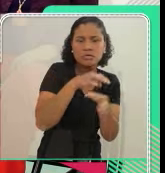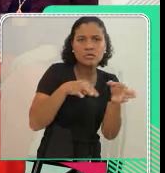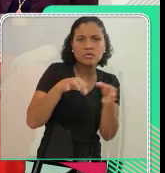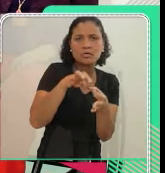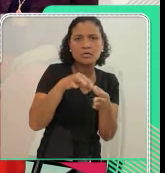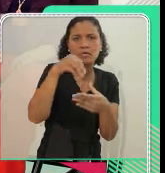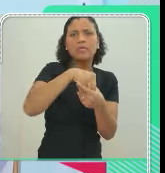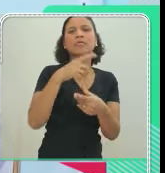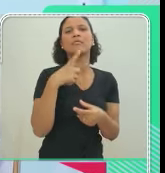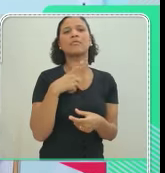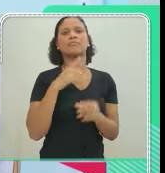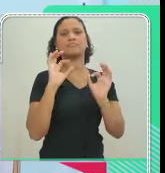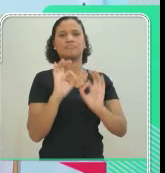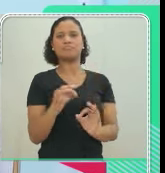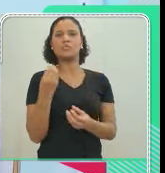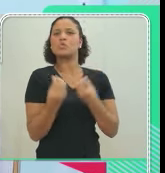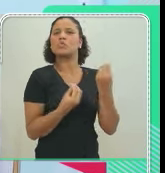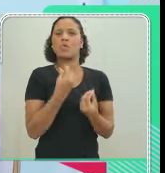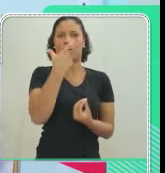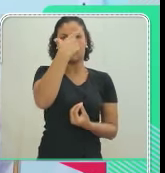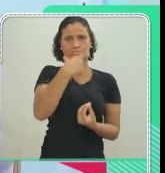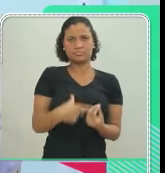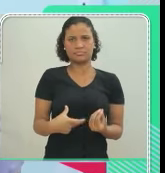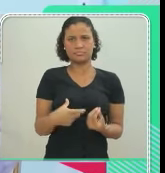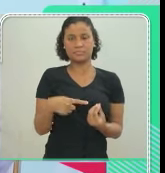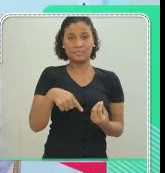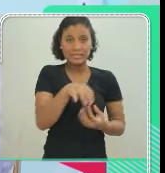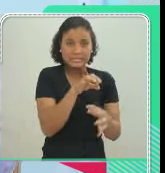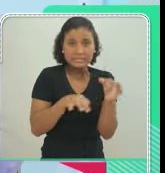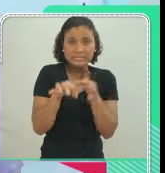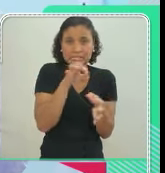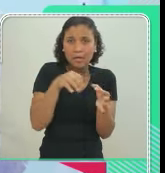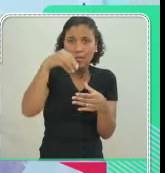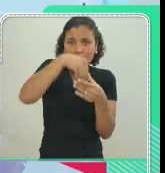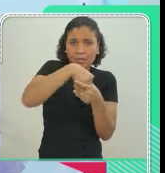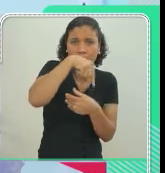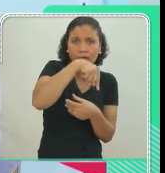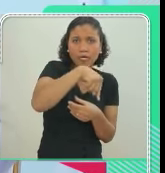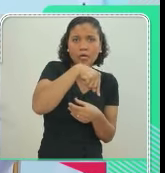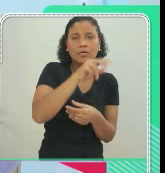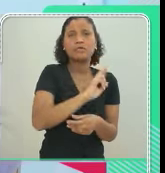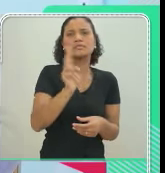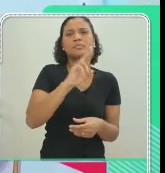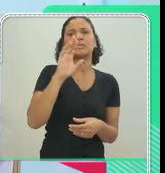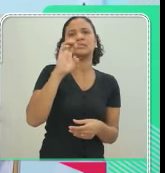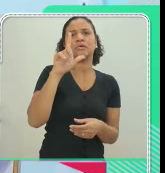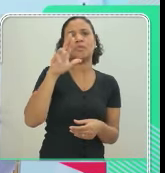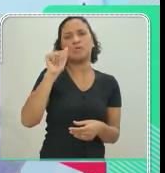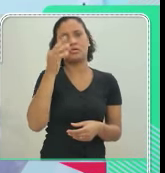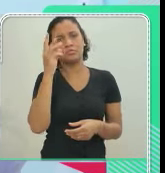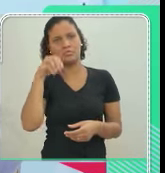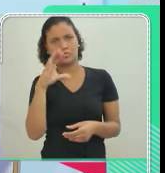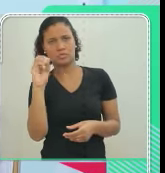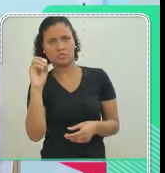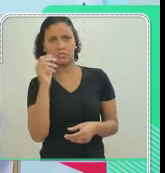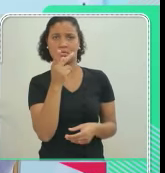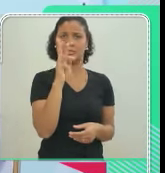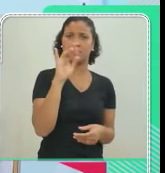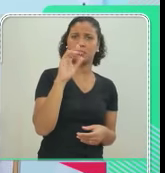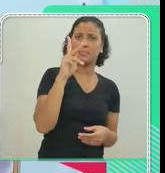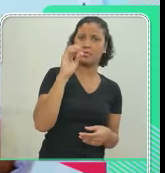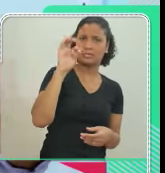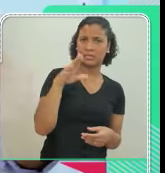uma receita que fazia com que a célula passasse a se comportar como uma célula-tronco embrionária. Então, quer dizer, uma célula chamada célula-tronco de